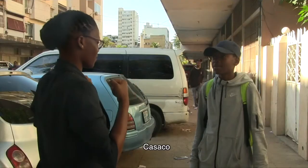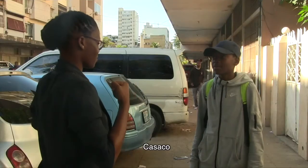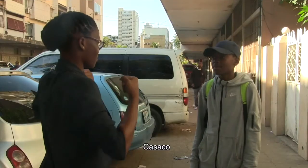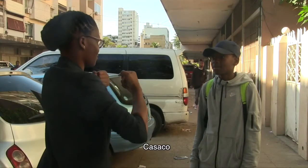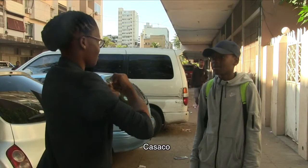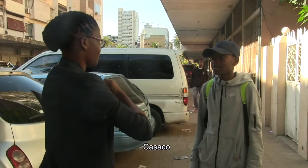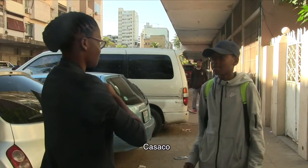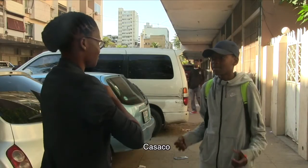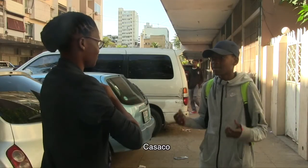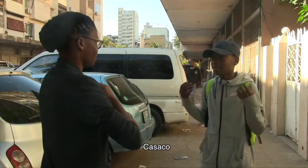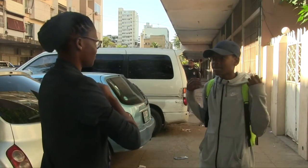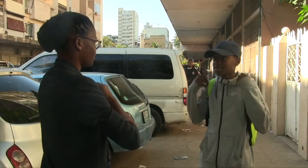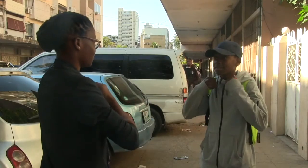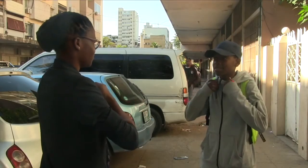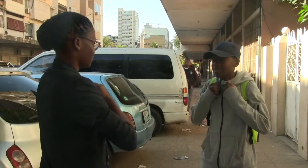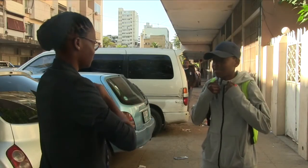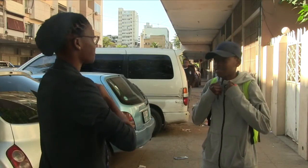casaco,